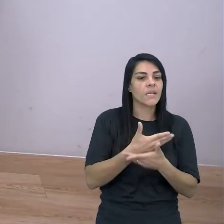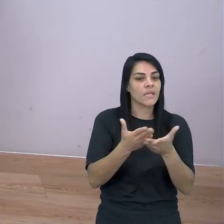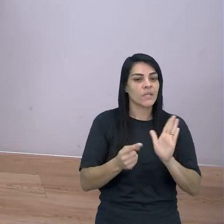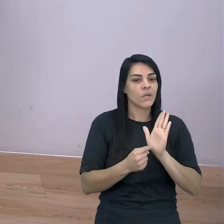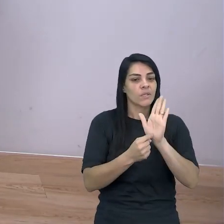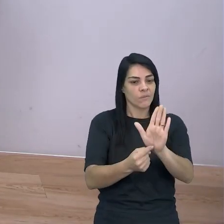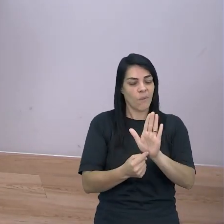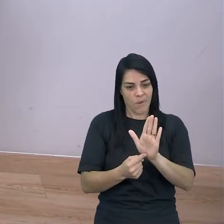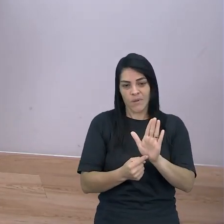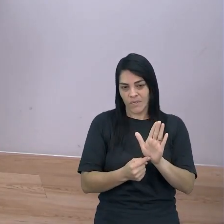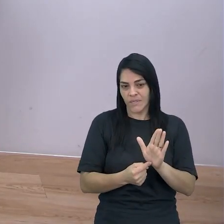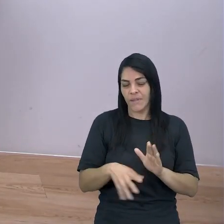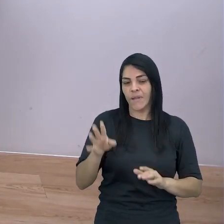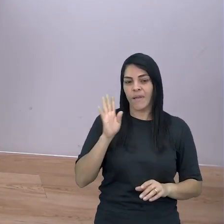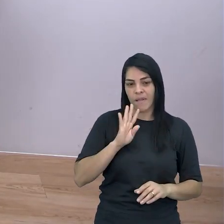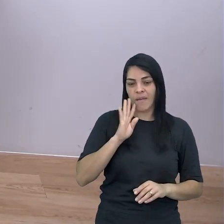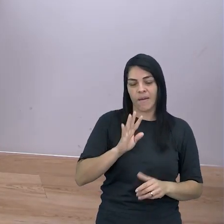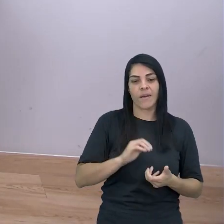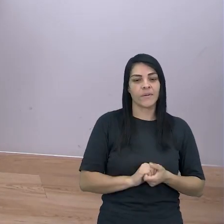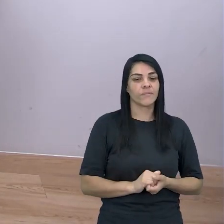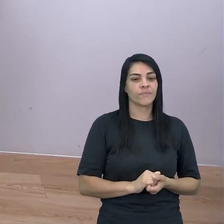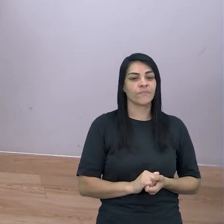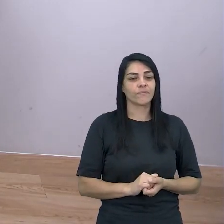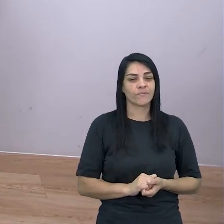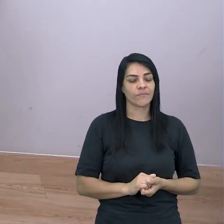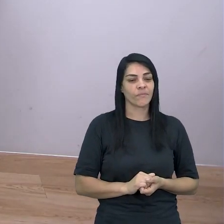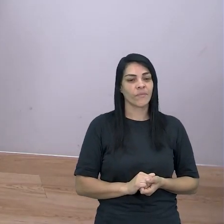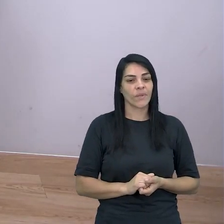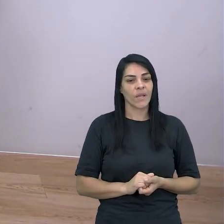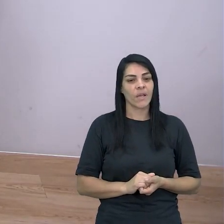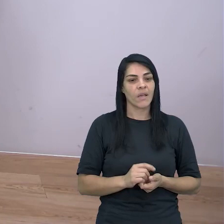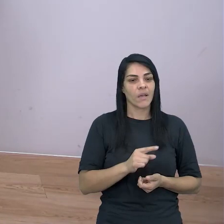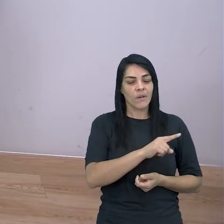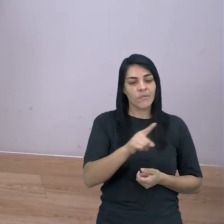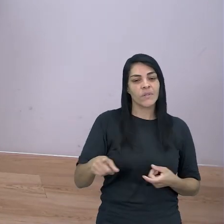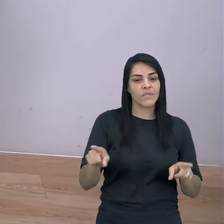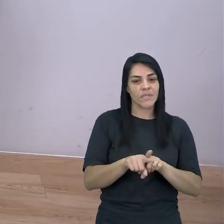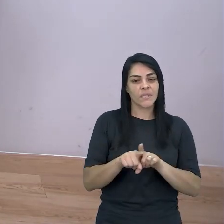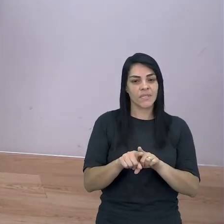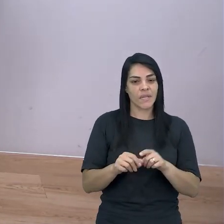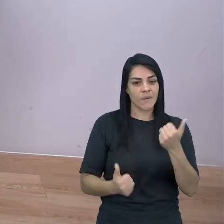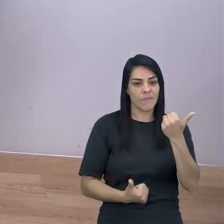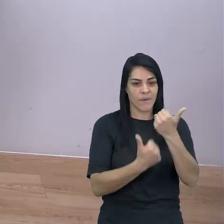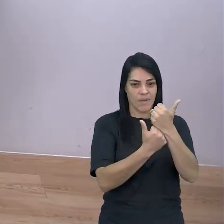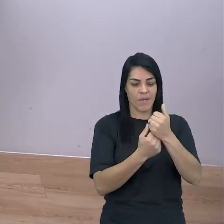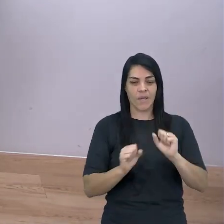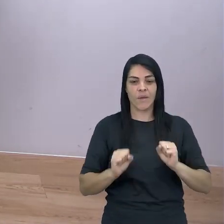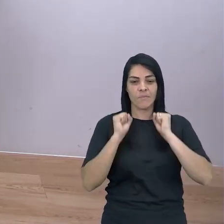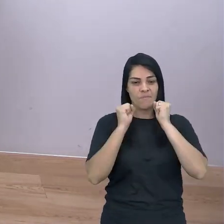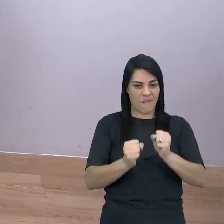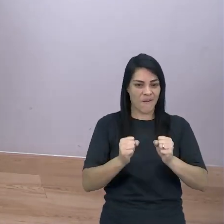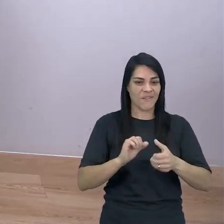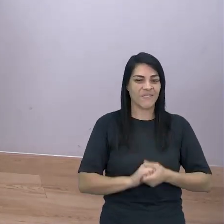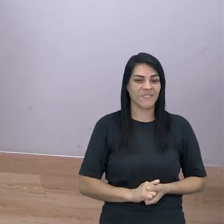né? Isso é bem bacana. Vocês podem dar pitaco, quer dizer, articular. Articular,